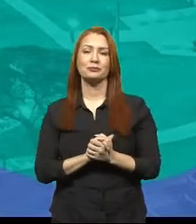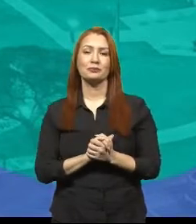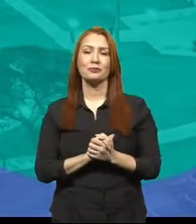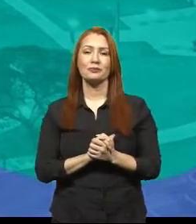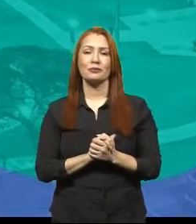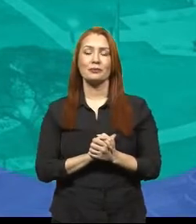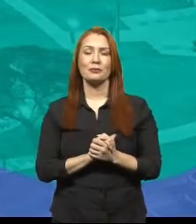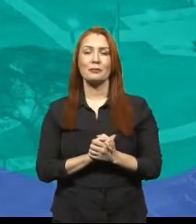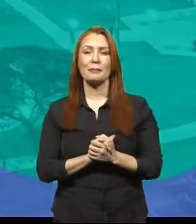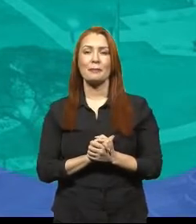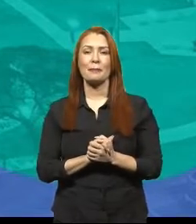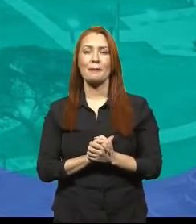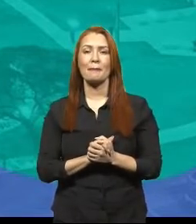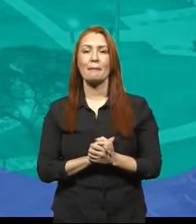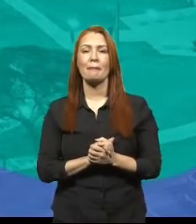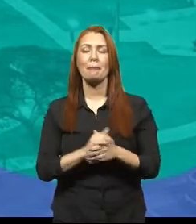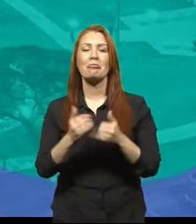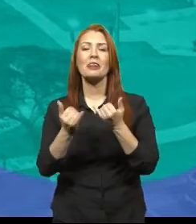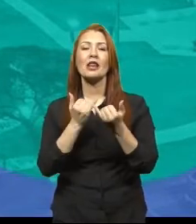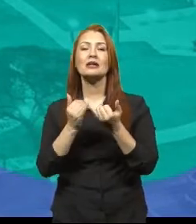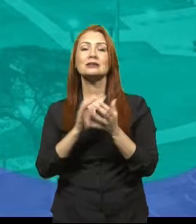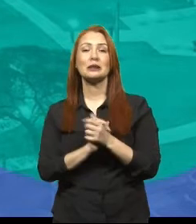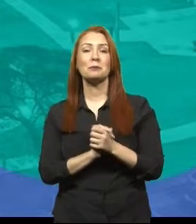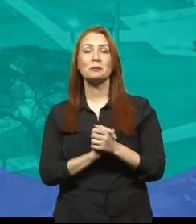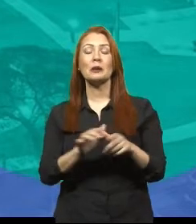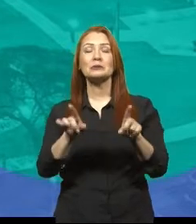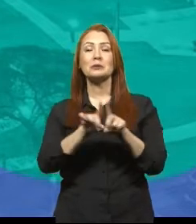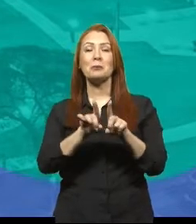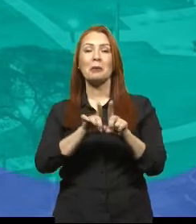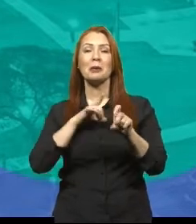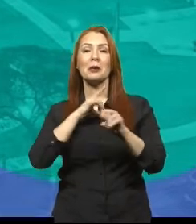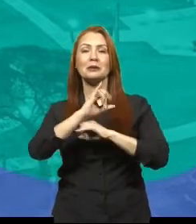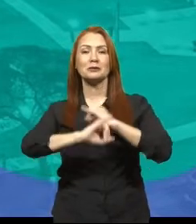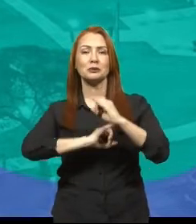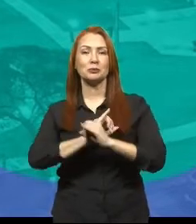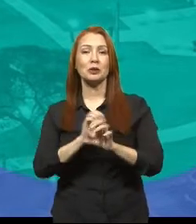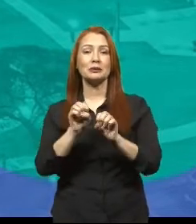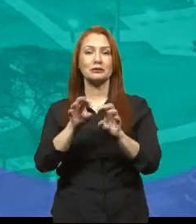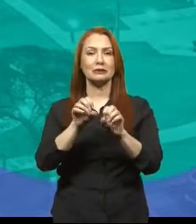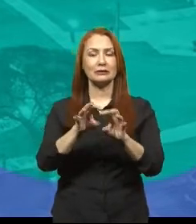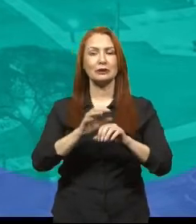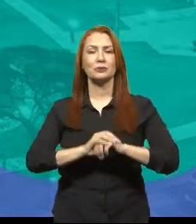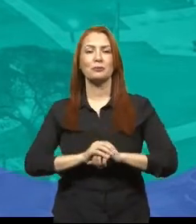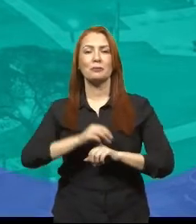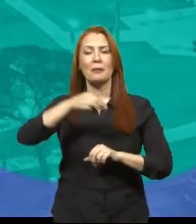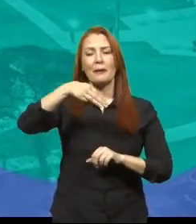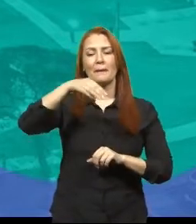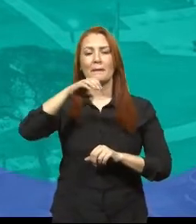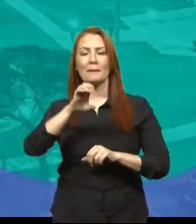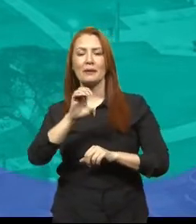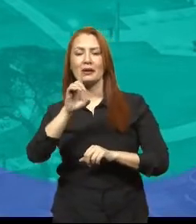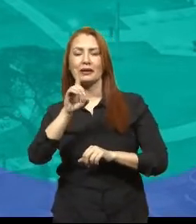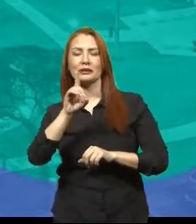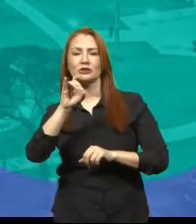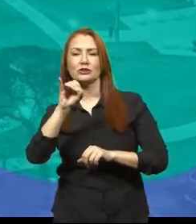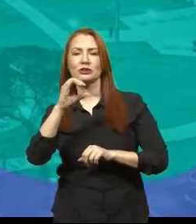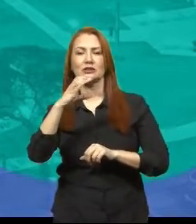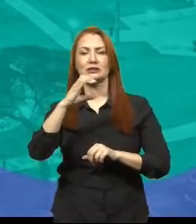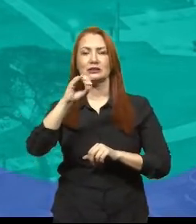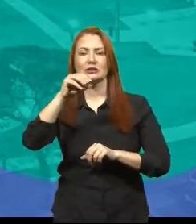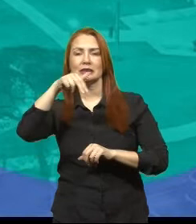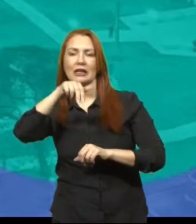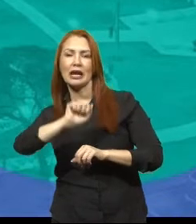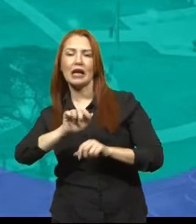outras aplicações, ensino de medicina, ensino de, por exemplo,